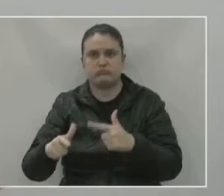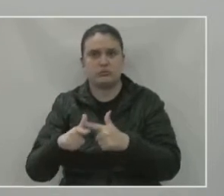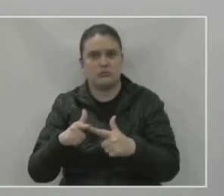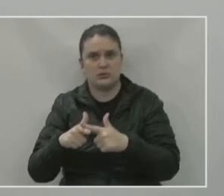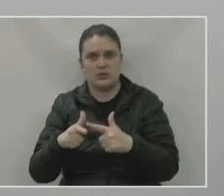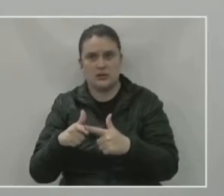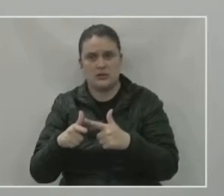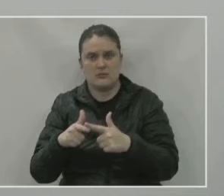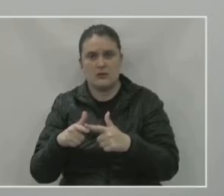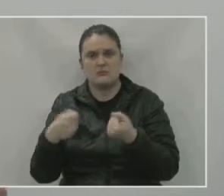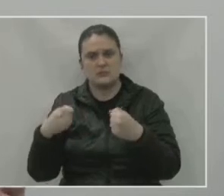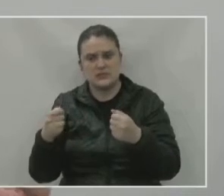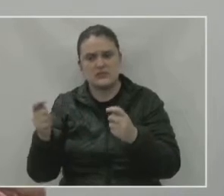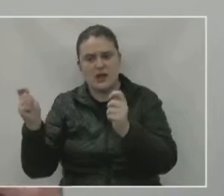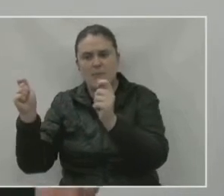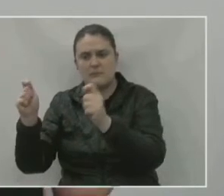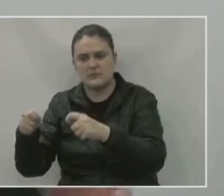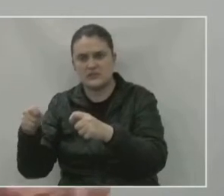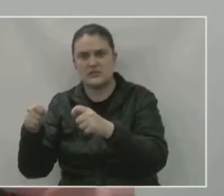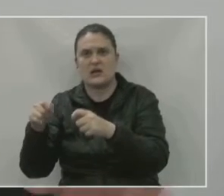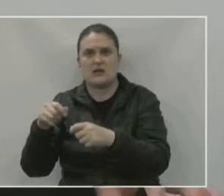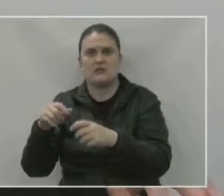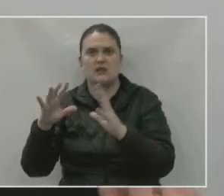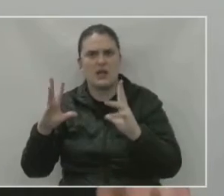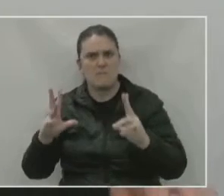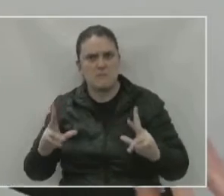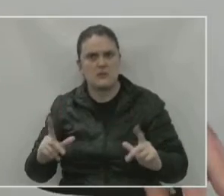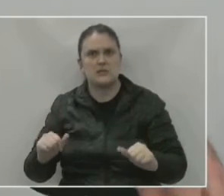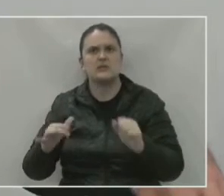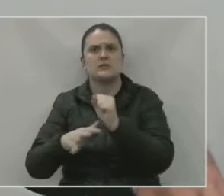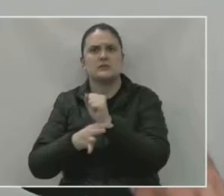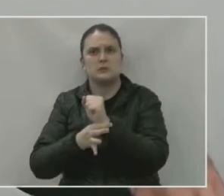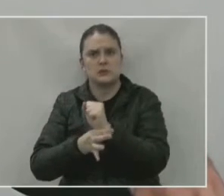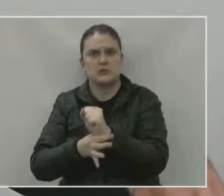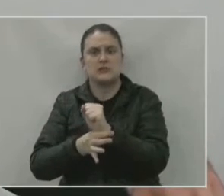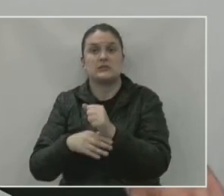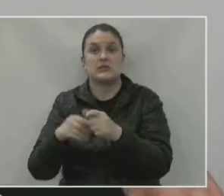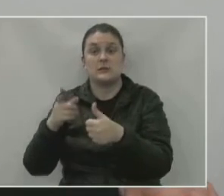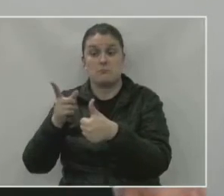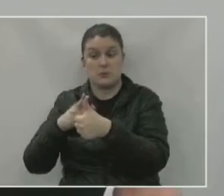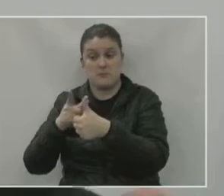uma mínima condição, tem a necessidade, primeiro, de dar uma ampliada